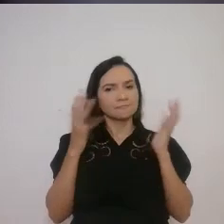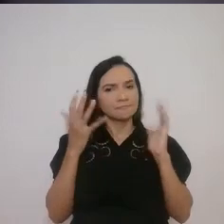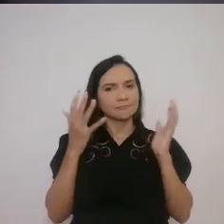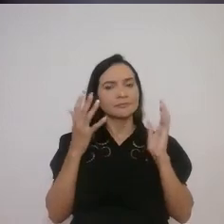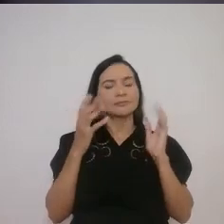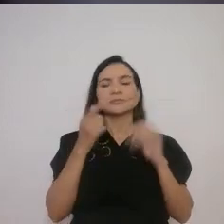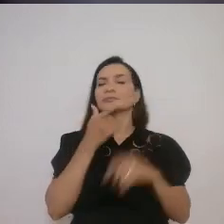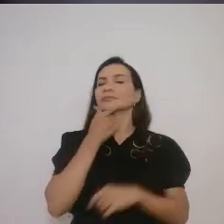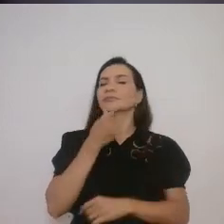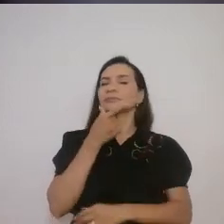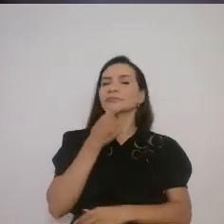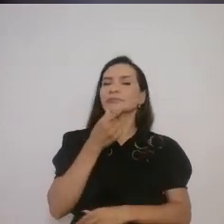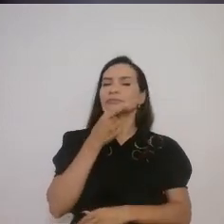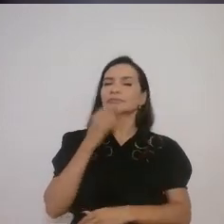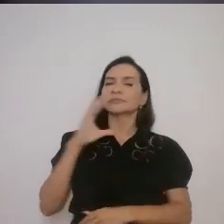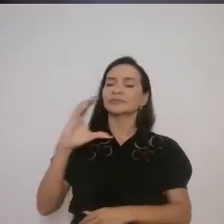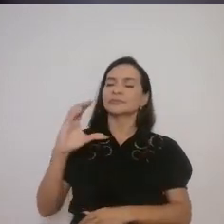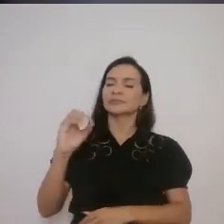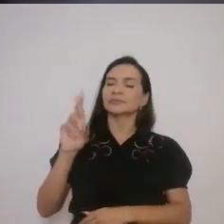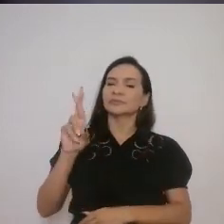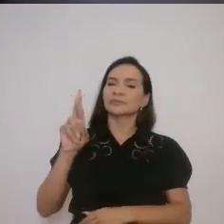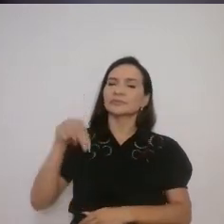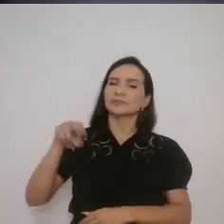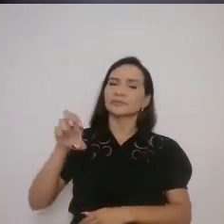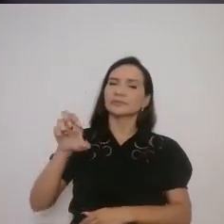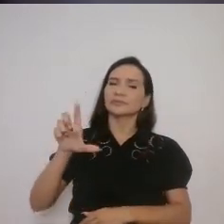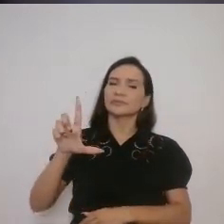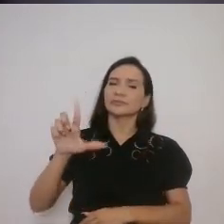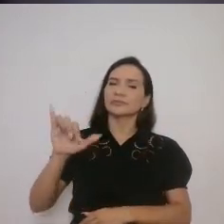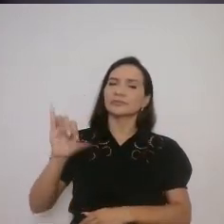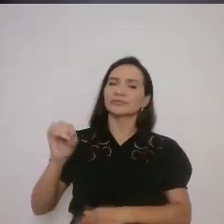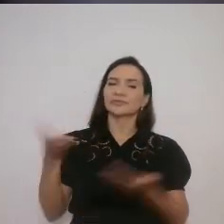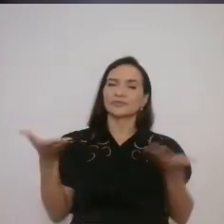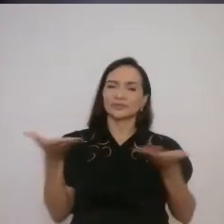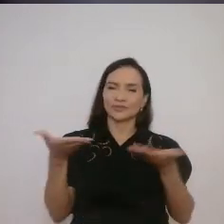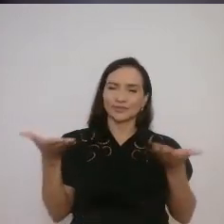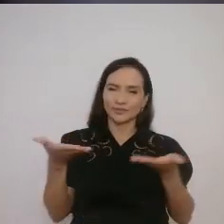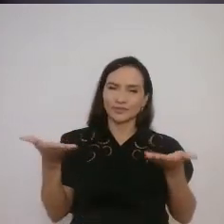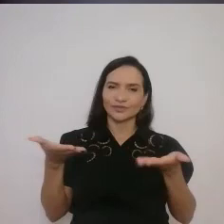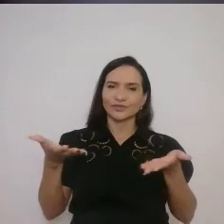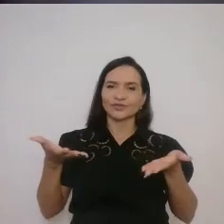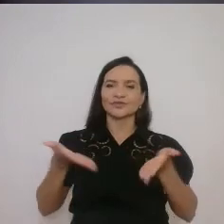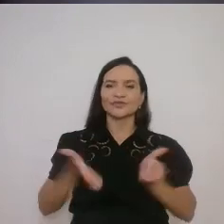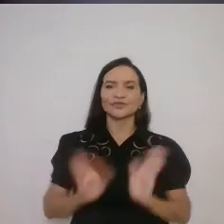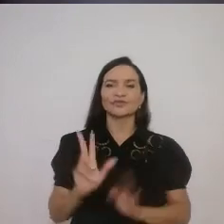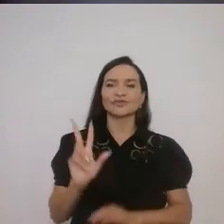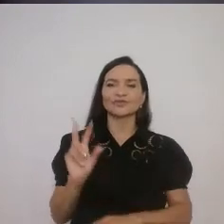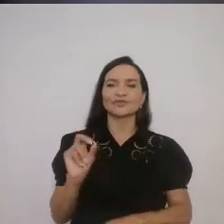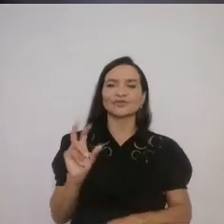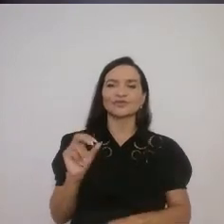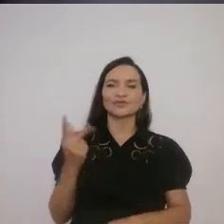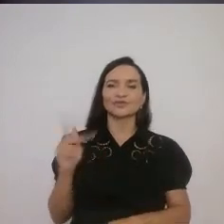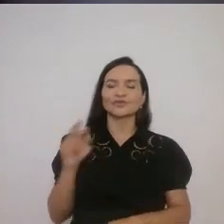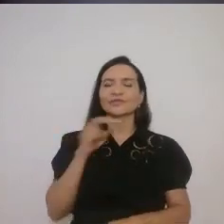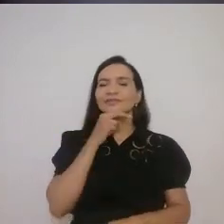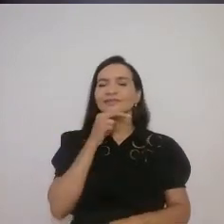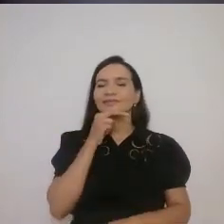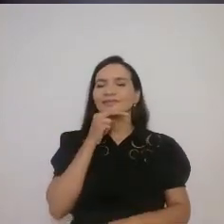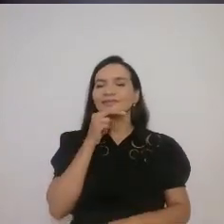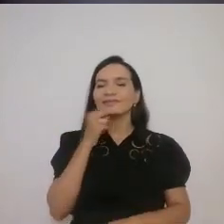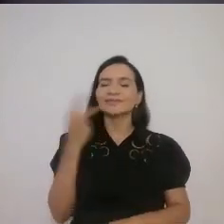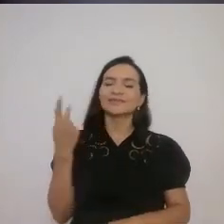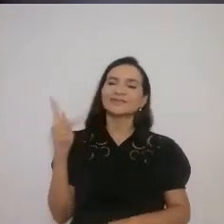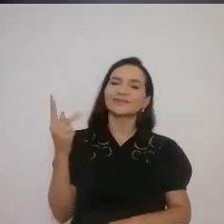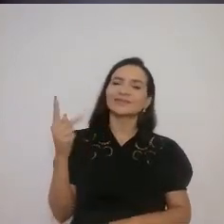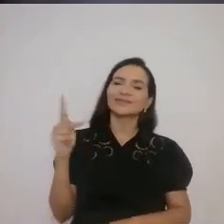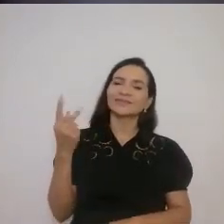desembargador Cornélio, que hoje foi avô. Tomei conhecimento há pouco tempo e parabenizo nesse